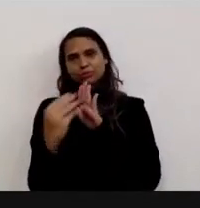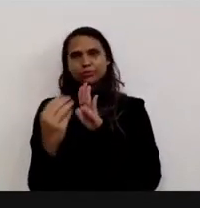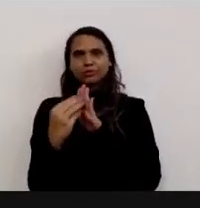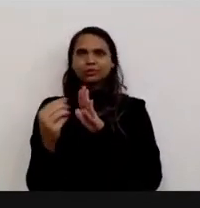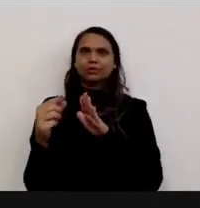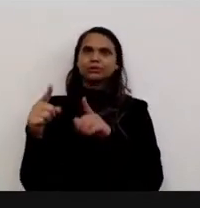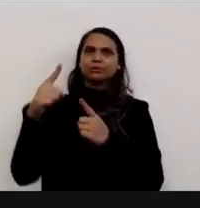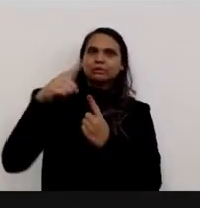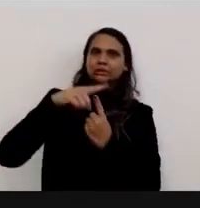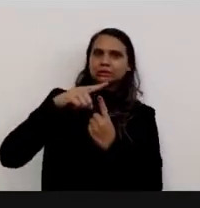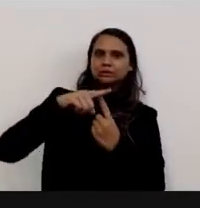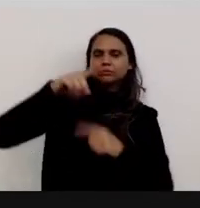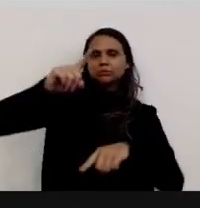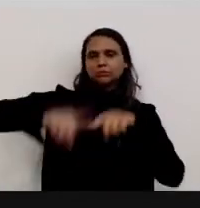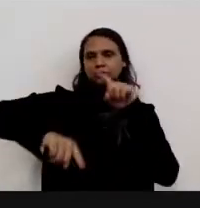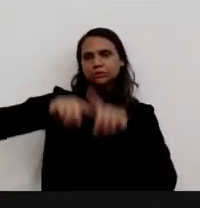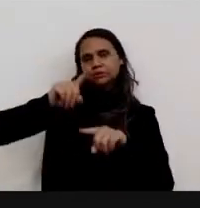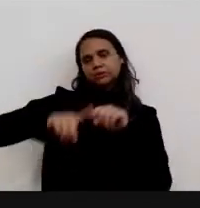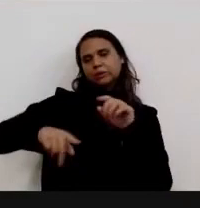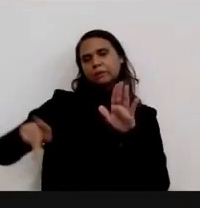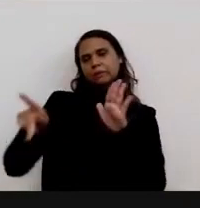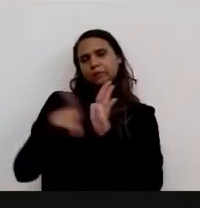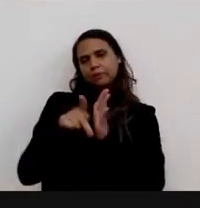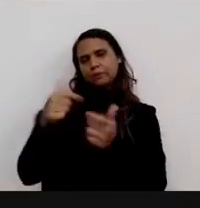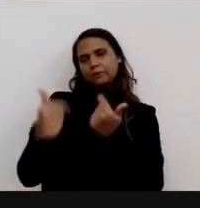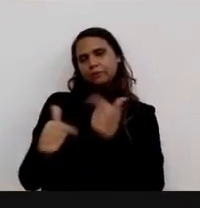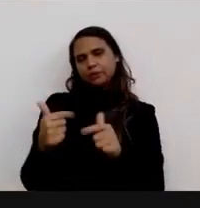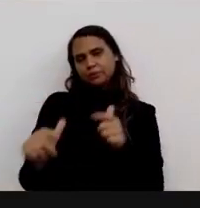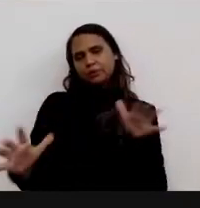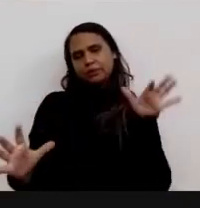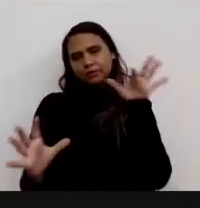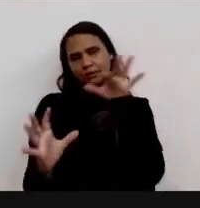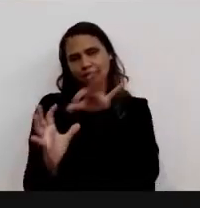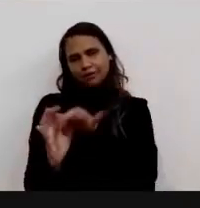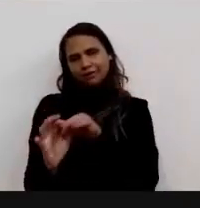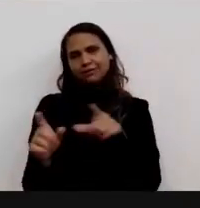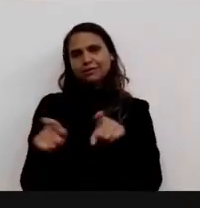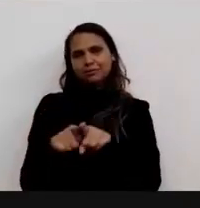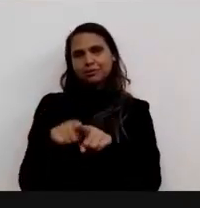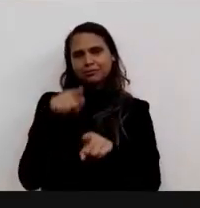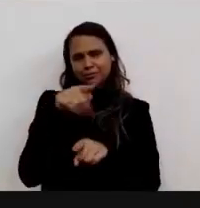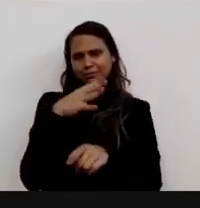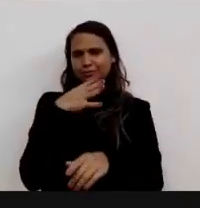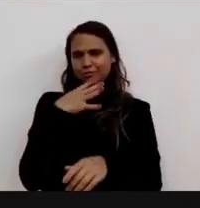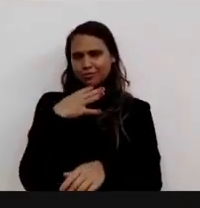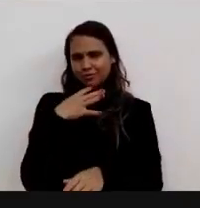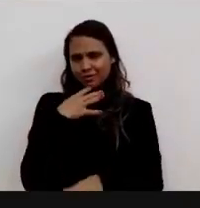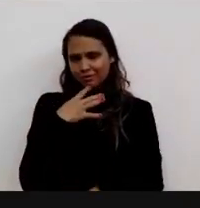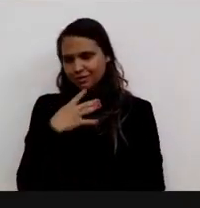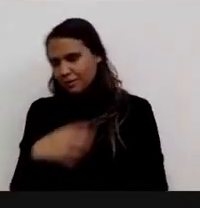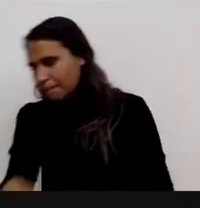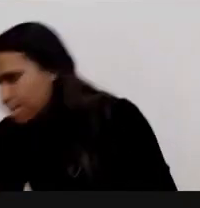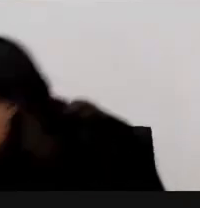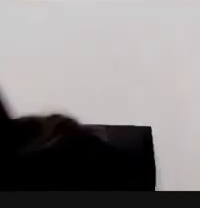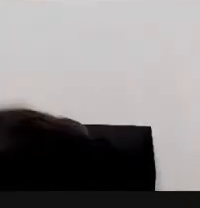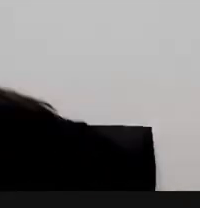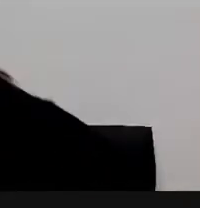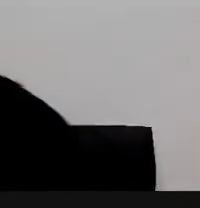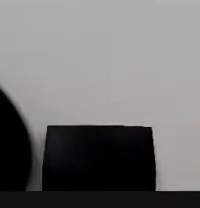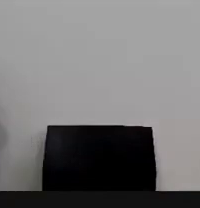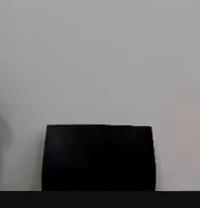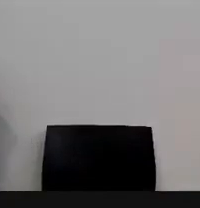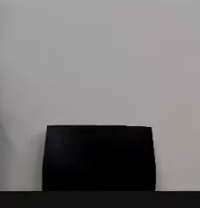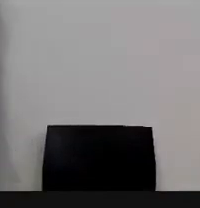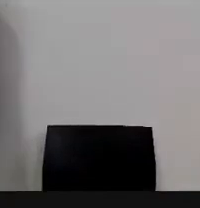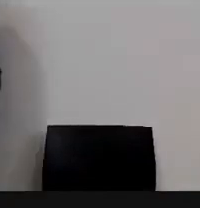outro tipo de AI para fazer esse tipo de trabalho. E tem que integrar também com a parte, como você conhece bem, né? Com a parte dos temas da casa, né? Os 31